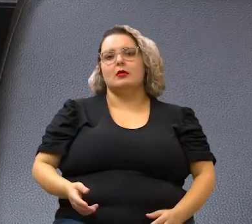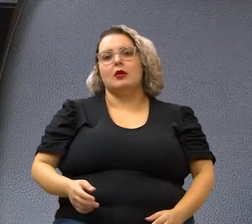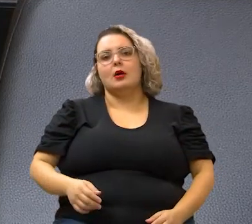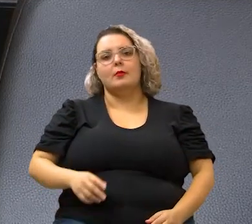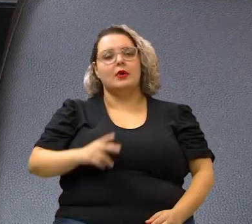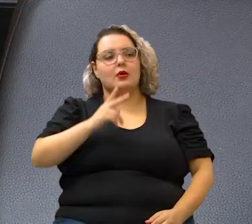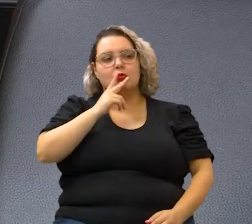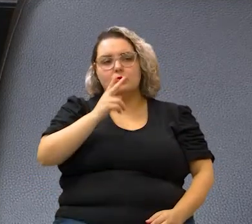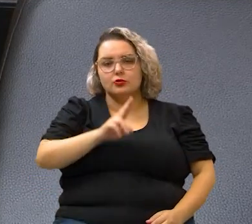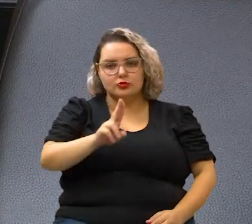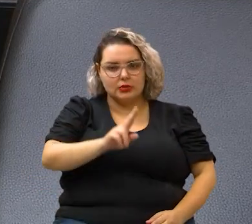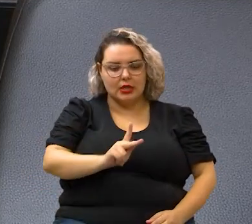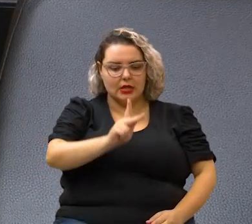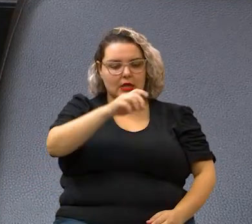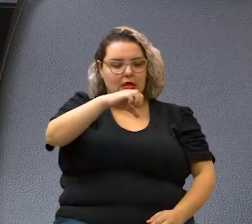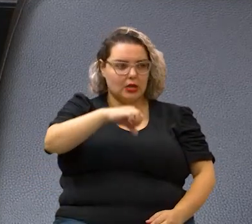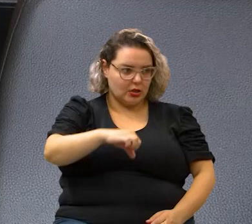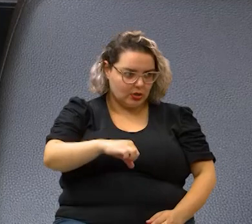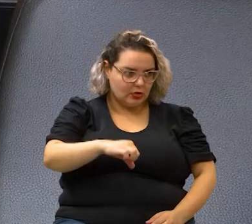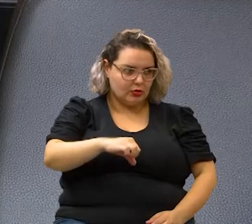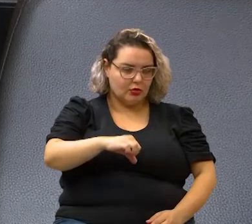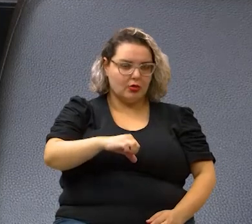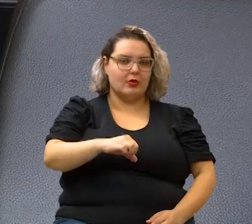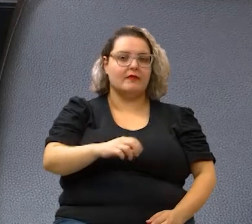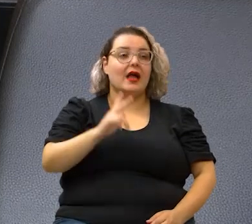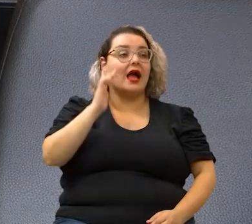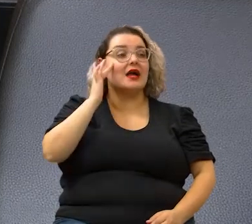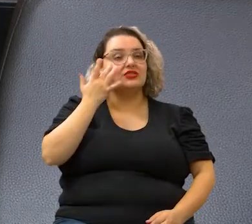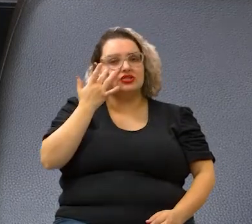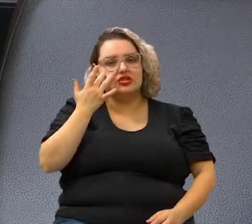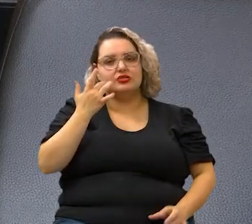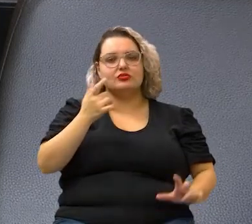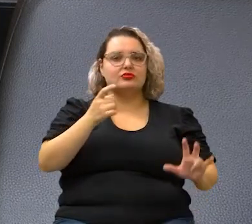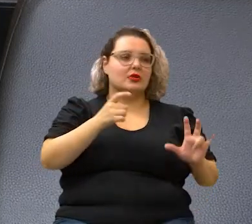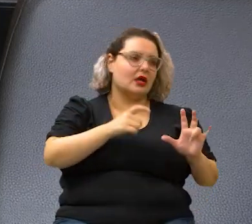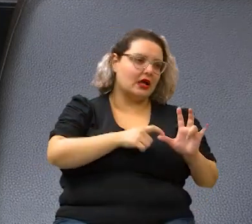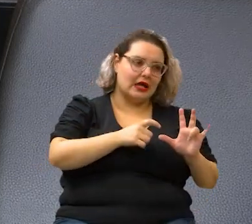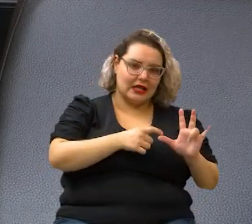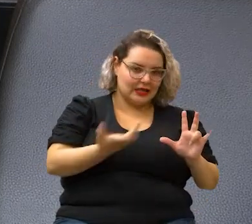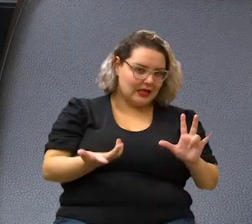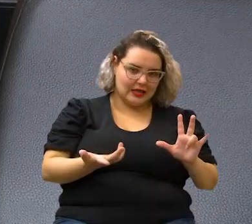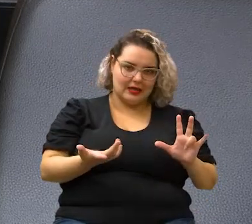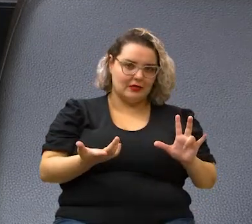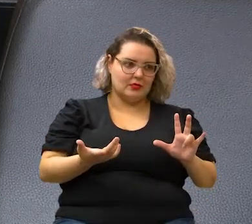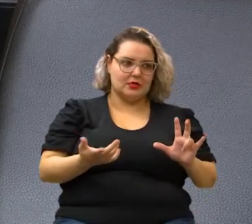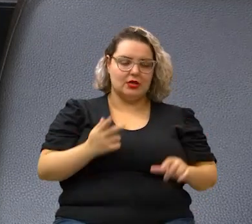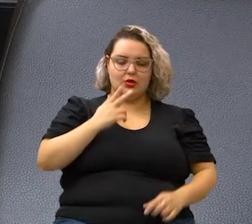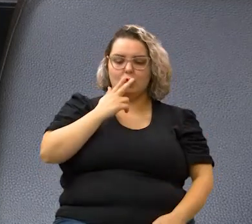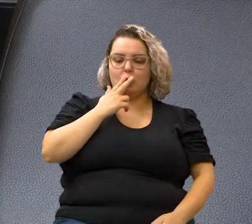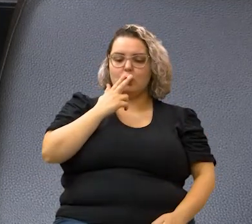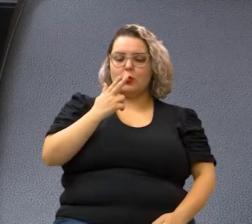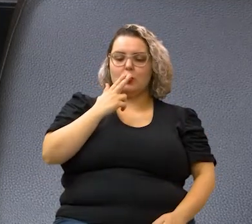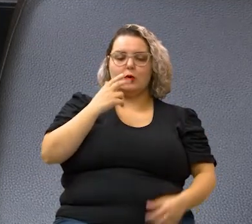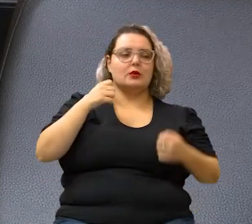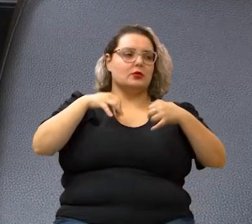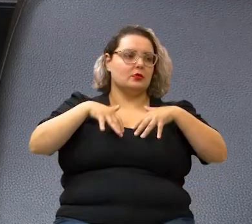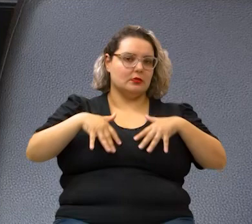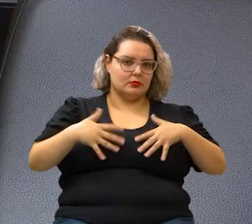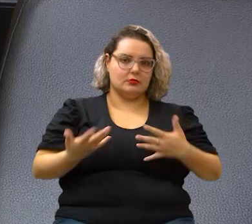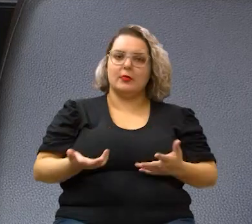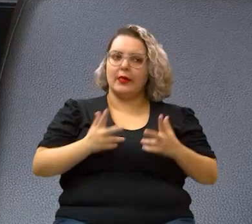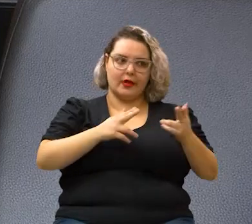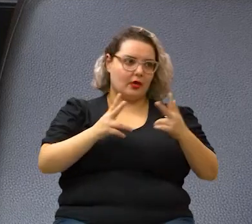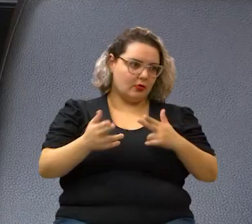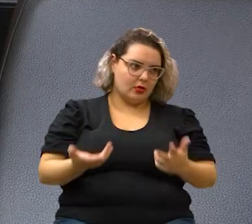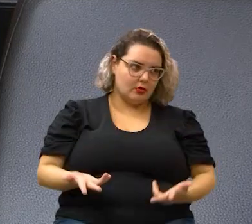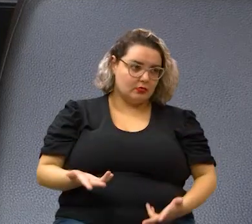K9 achando que é maconha é muito fácil, até porque ela é fumada, né? Via pulmonar. Agora, o que me